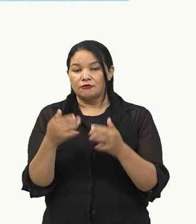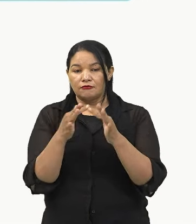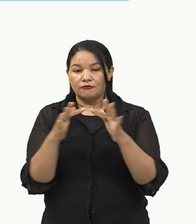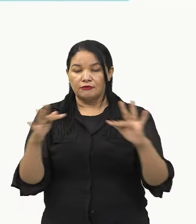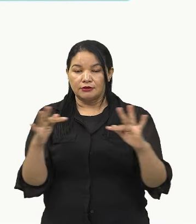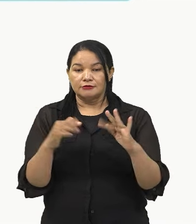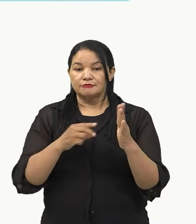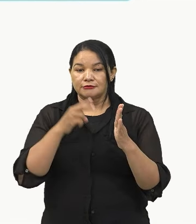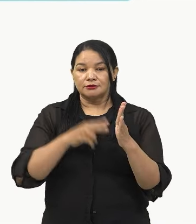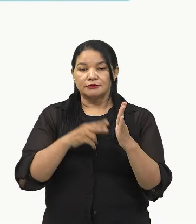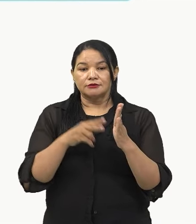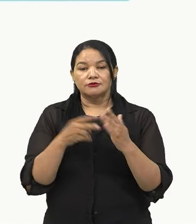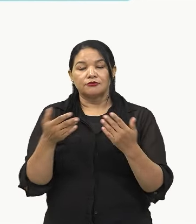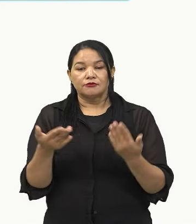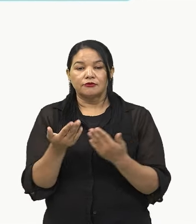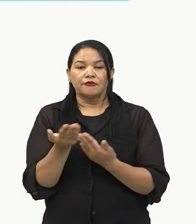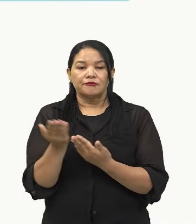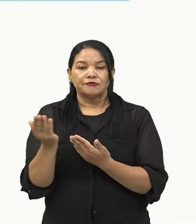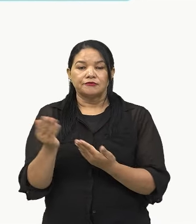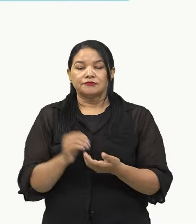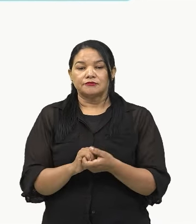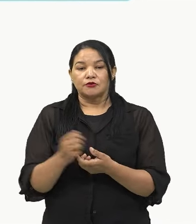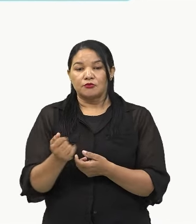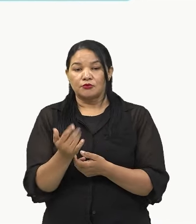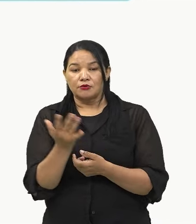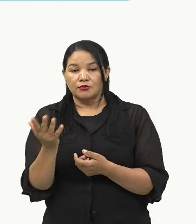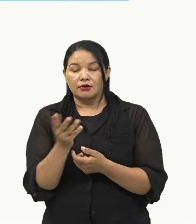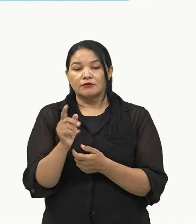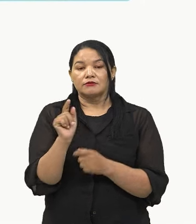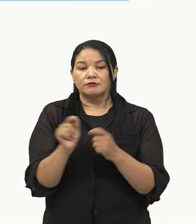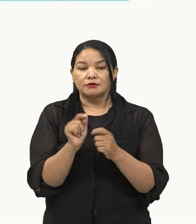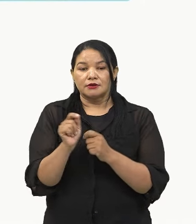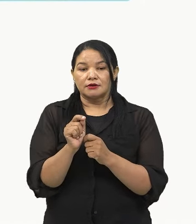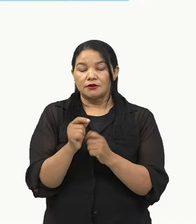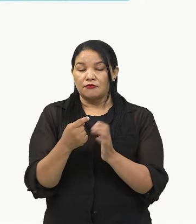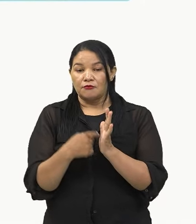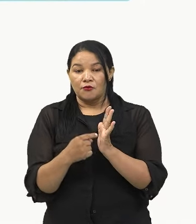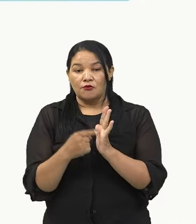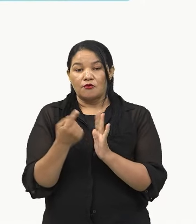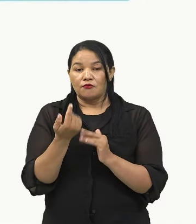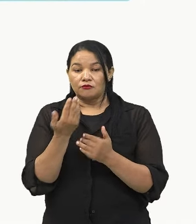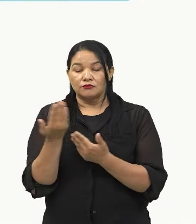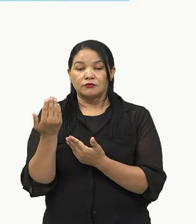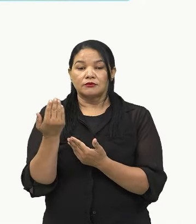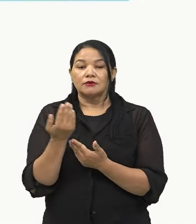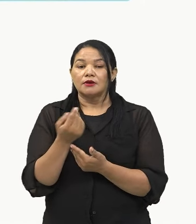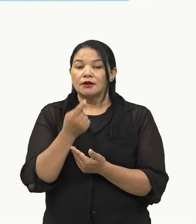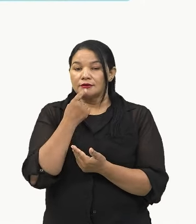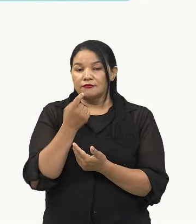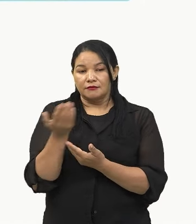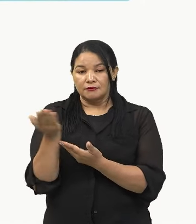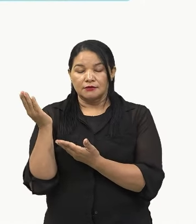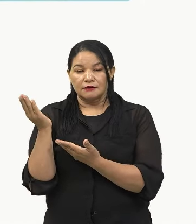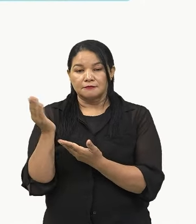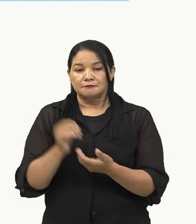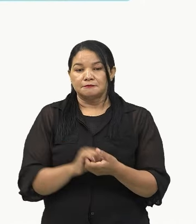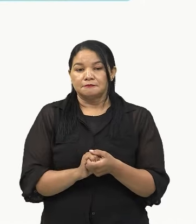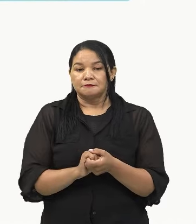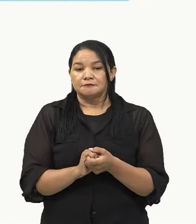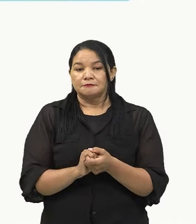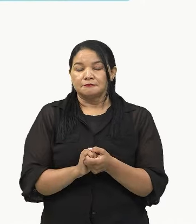são tus padres, então é plural. Então, que han aconsejado tus padres sobre la idea de